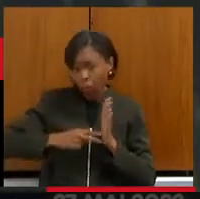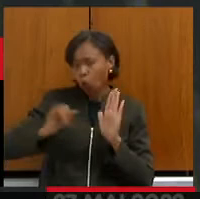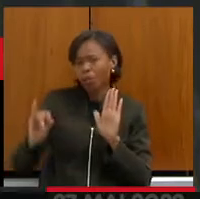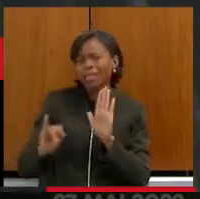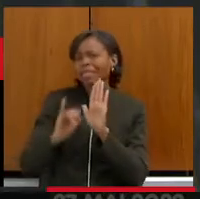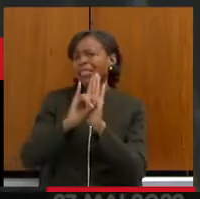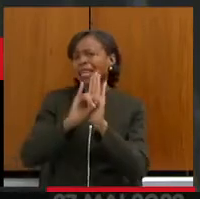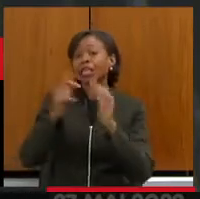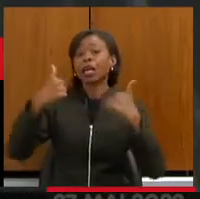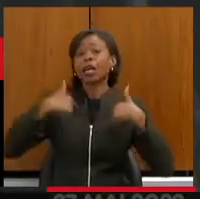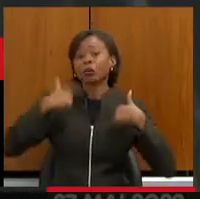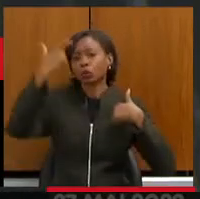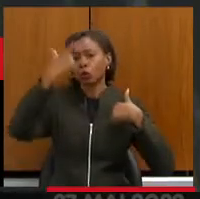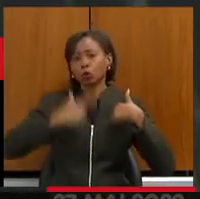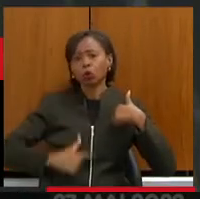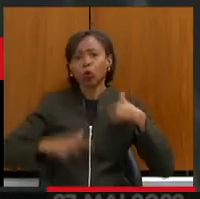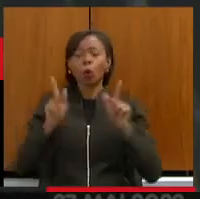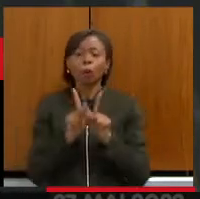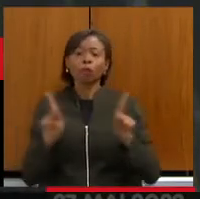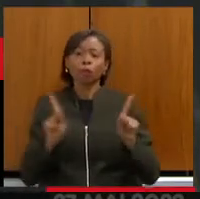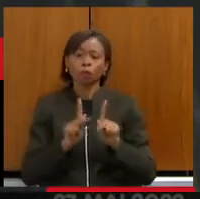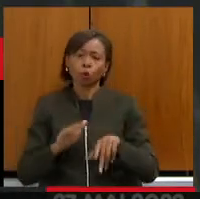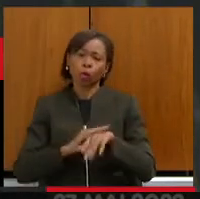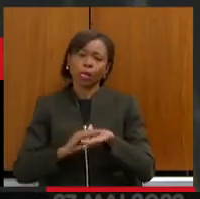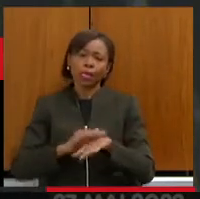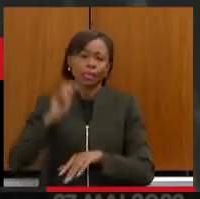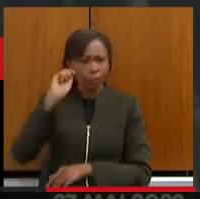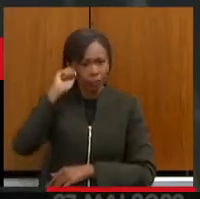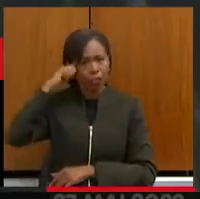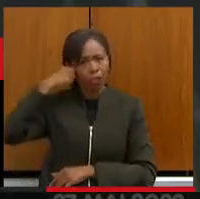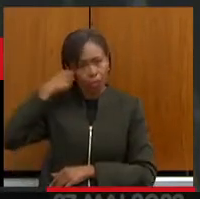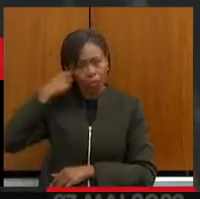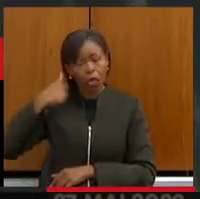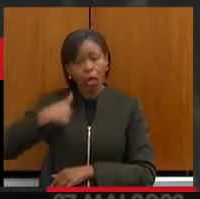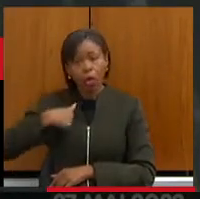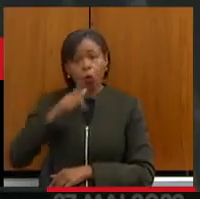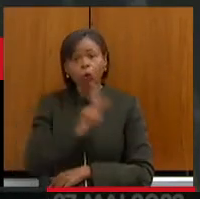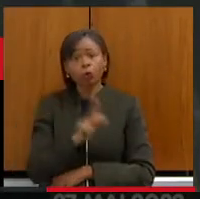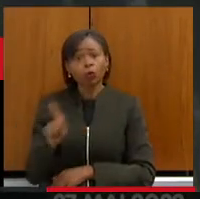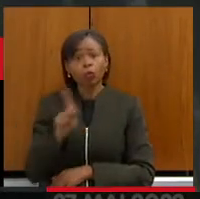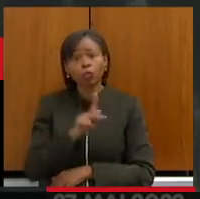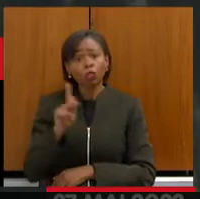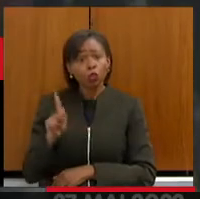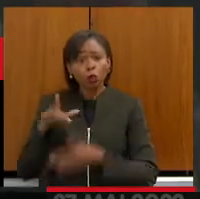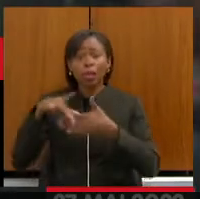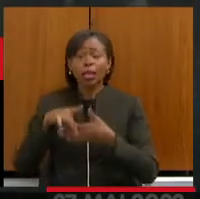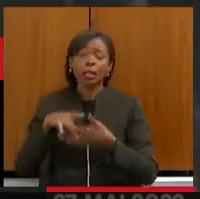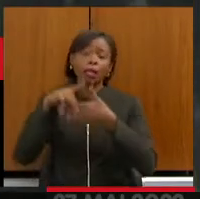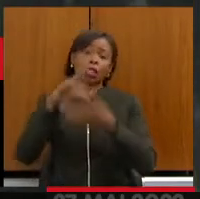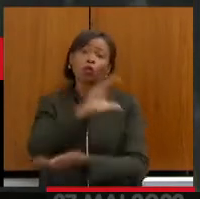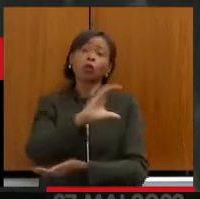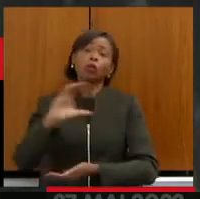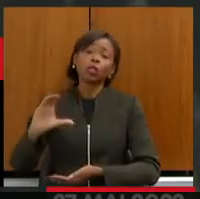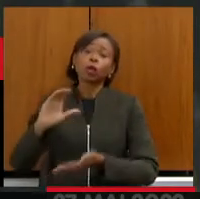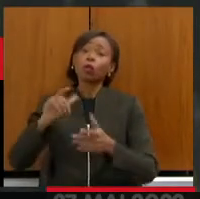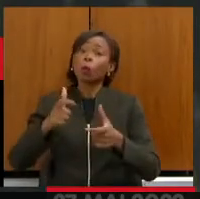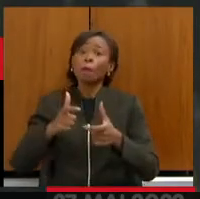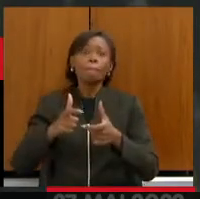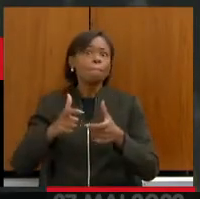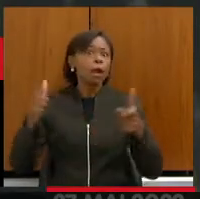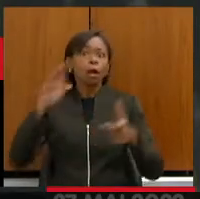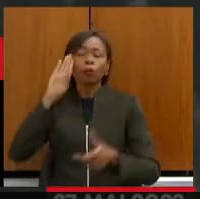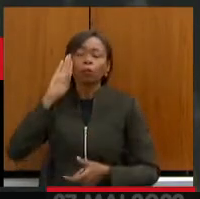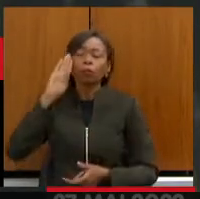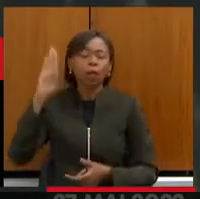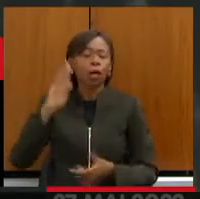professora uma professora negra uma professora que está na coordenação do maior Sindicato do Estado de Minas Gerais